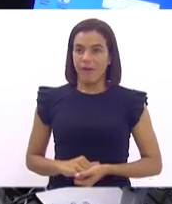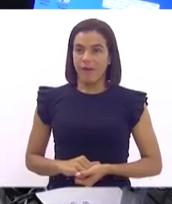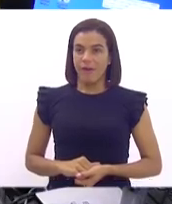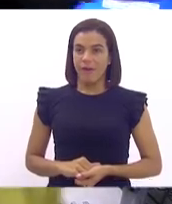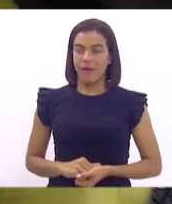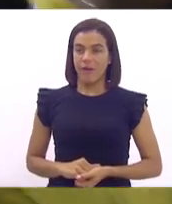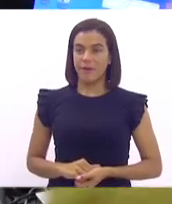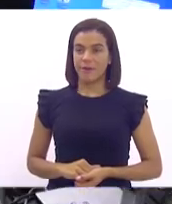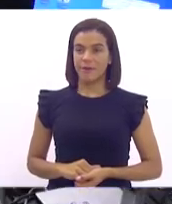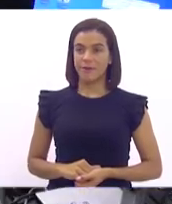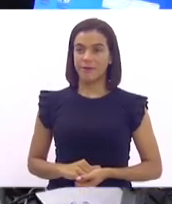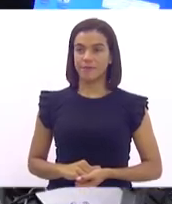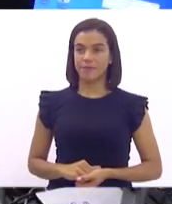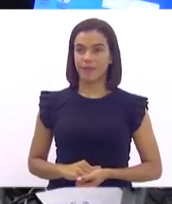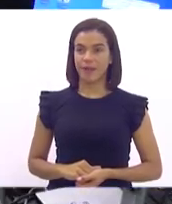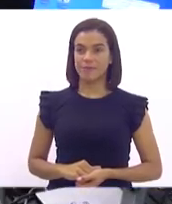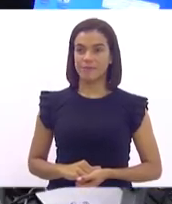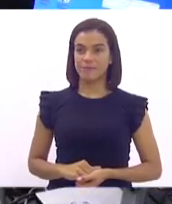Bom,